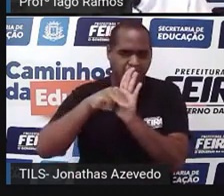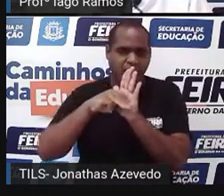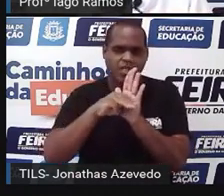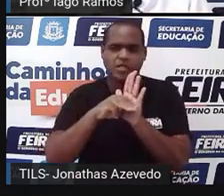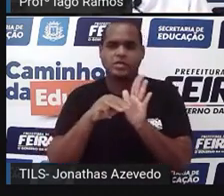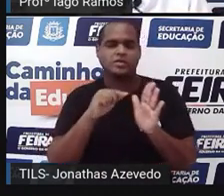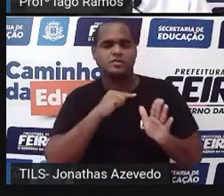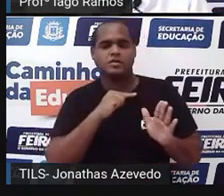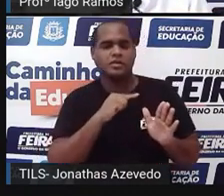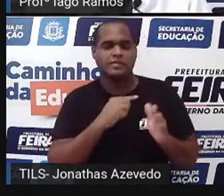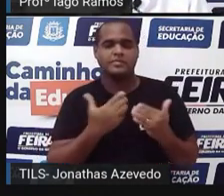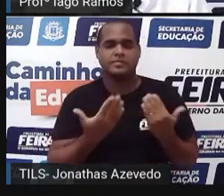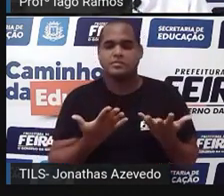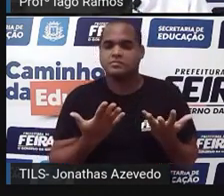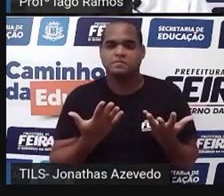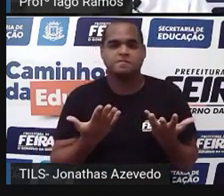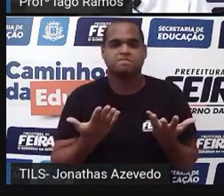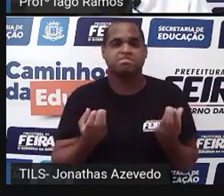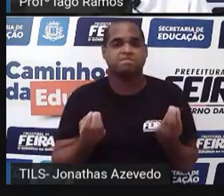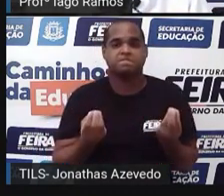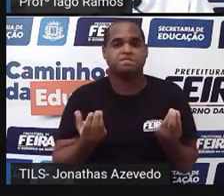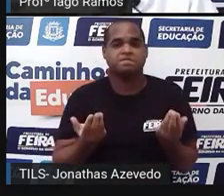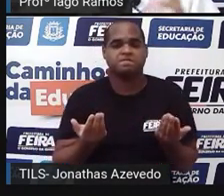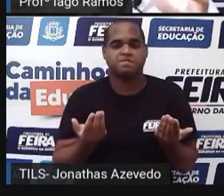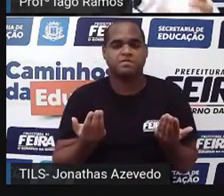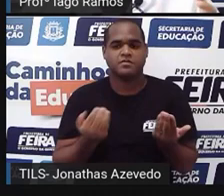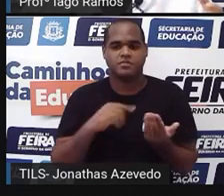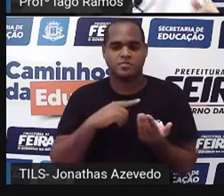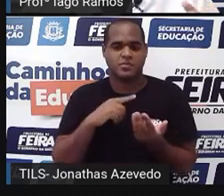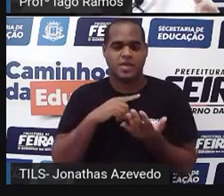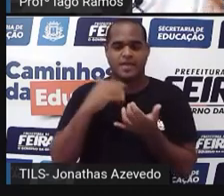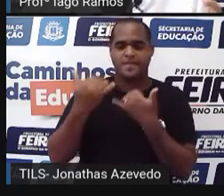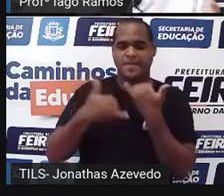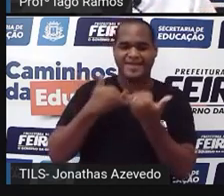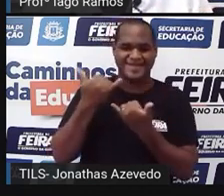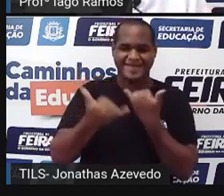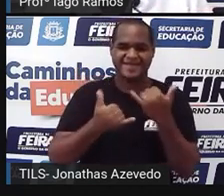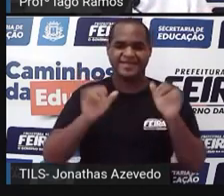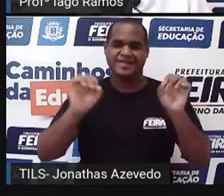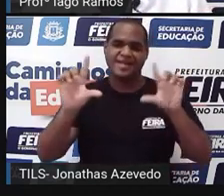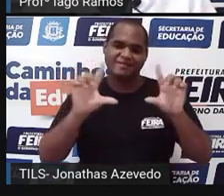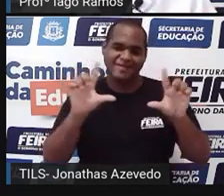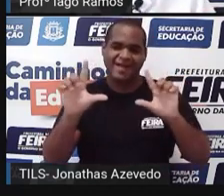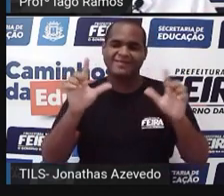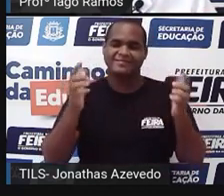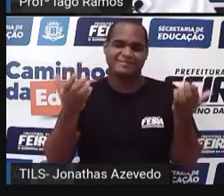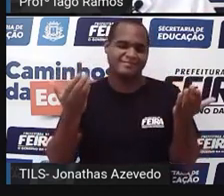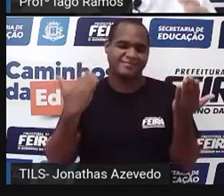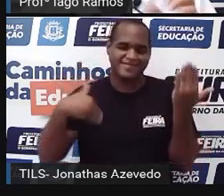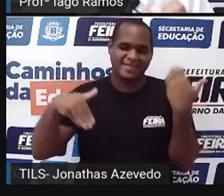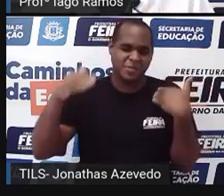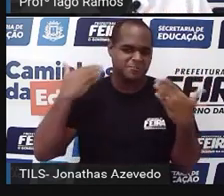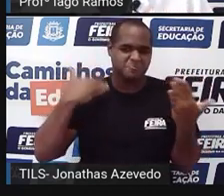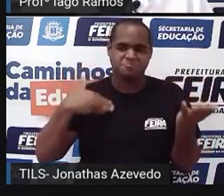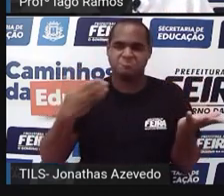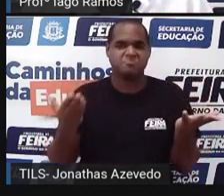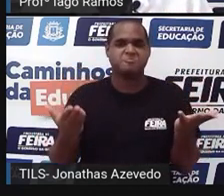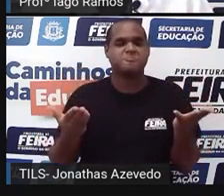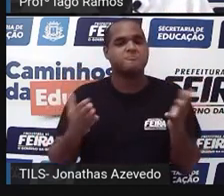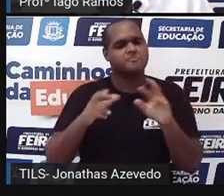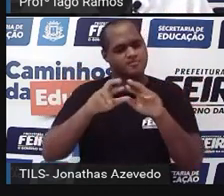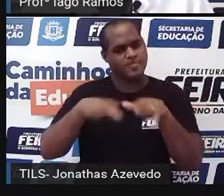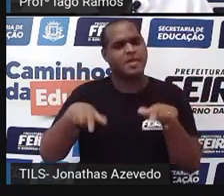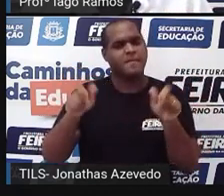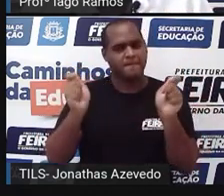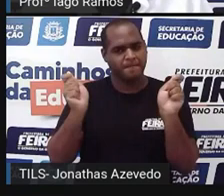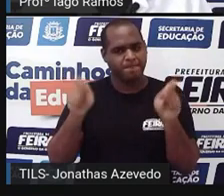só com entretenimento né enfim então dá para